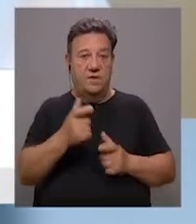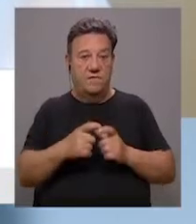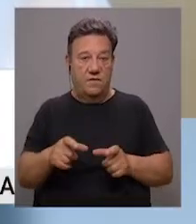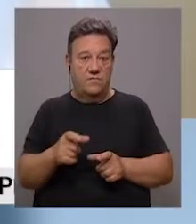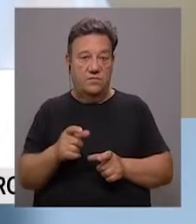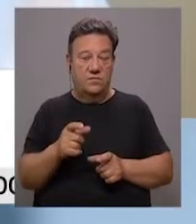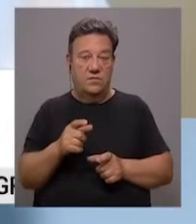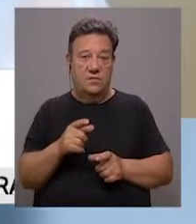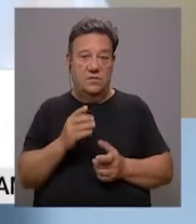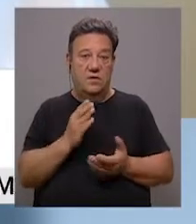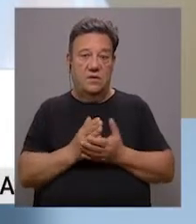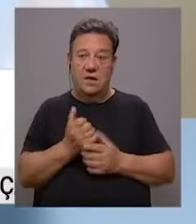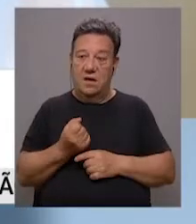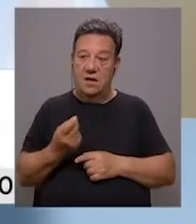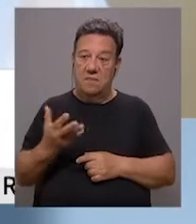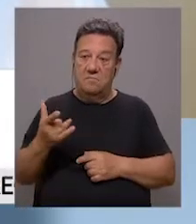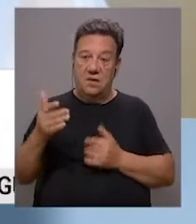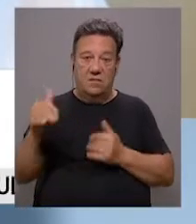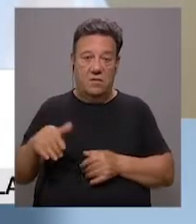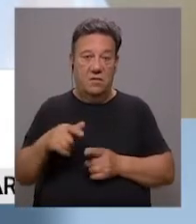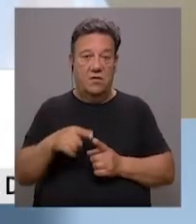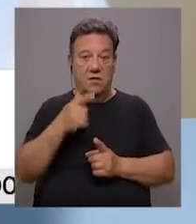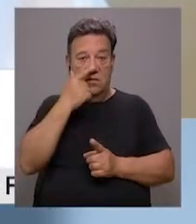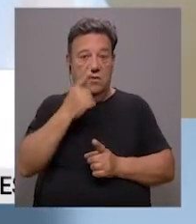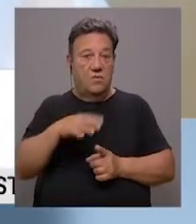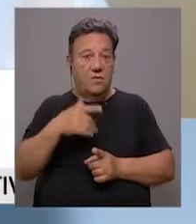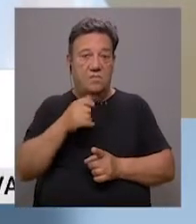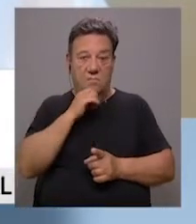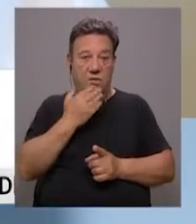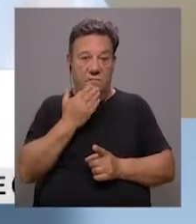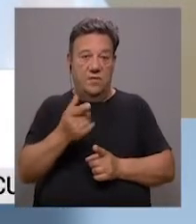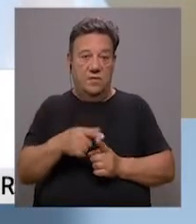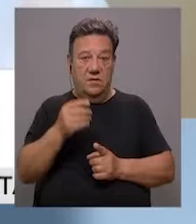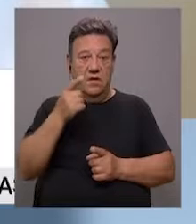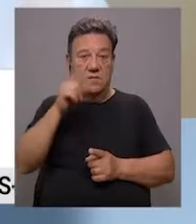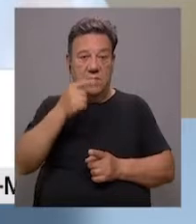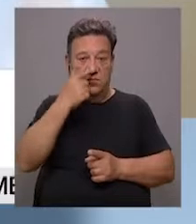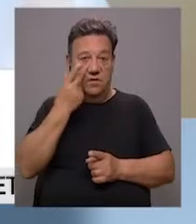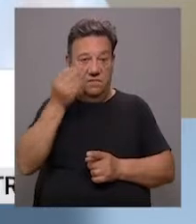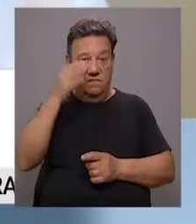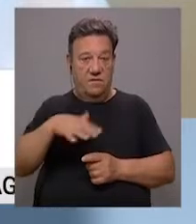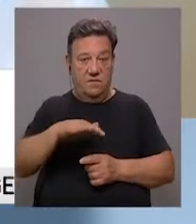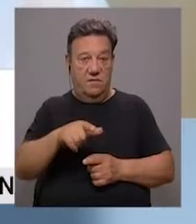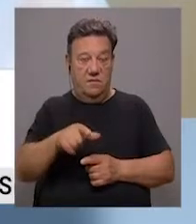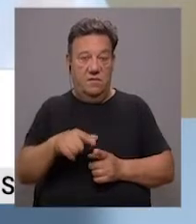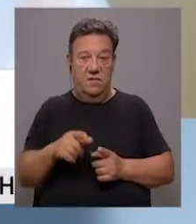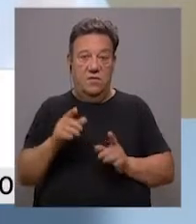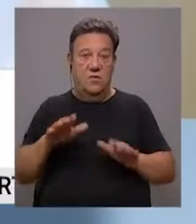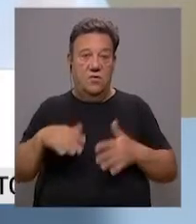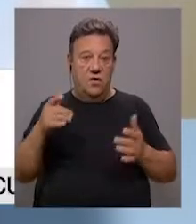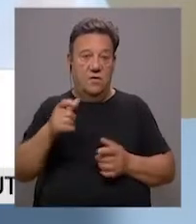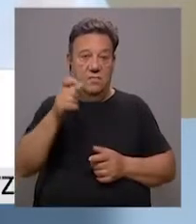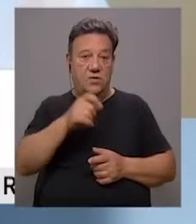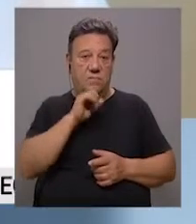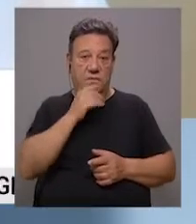até aos 1000 vouchers, qualquer pessoa pode pedir, nomeadamente as pessoas do Conselho? Qualquer pessoa pode